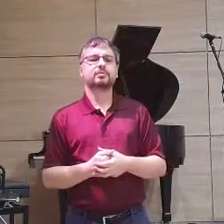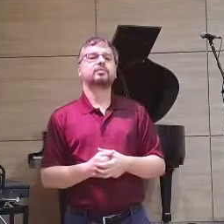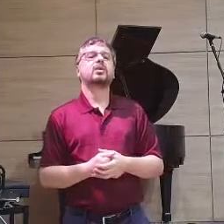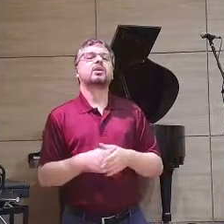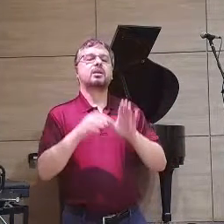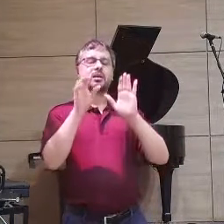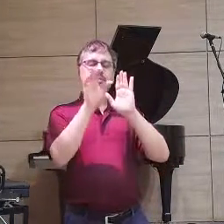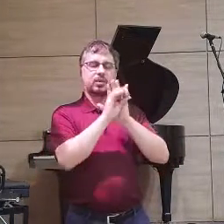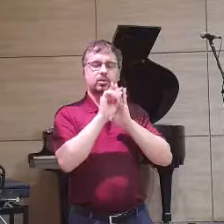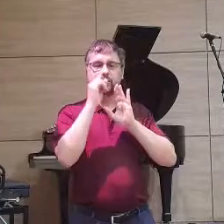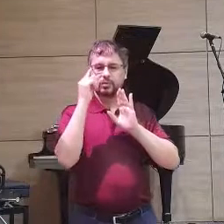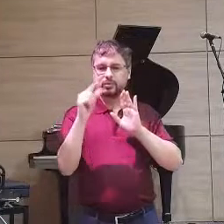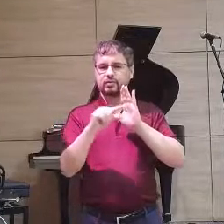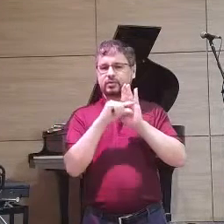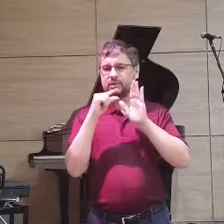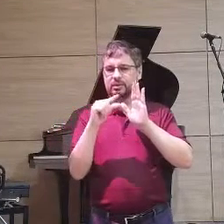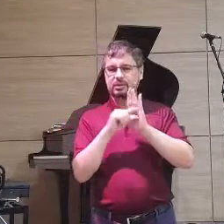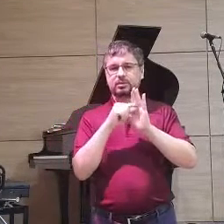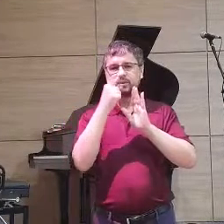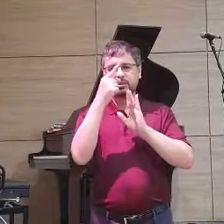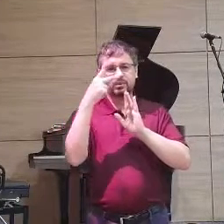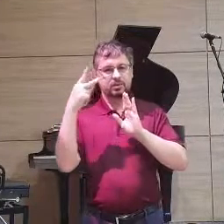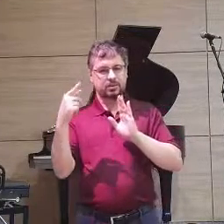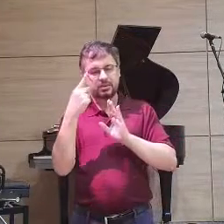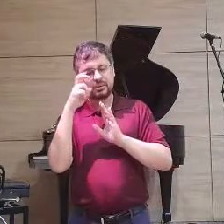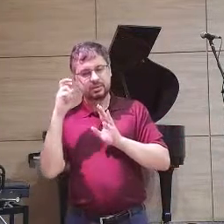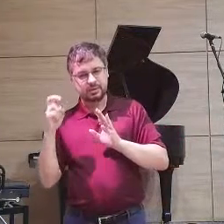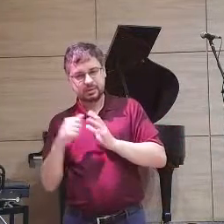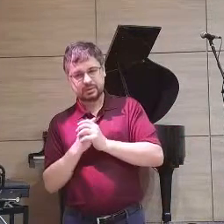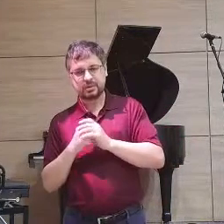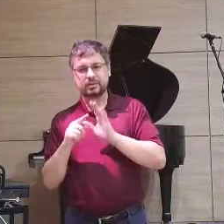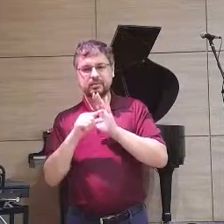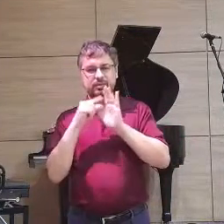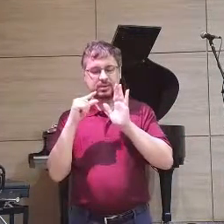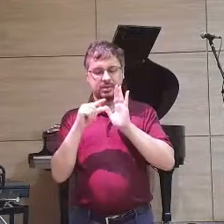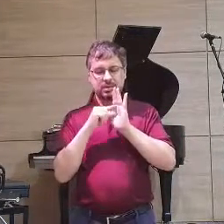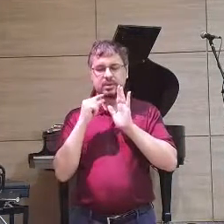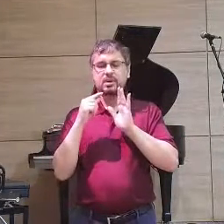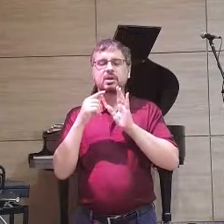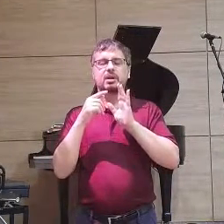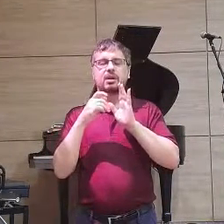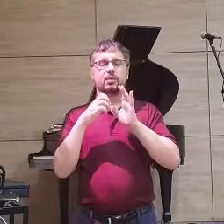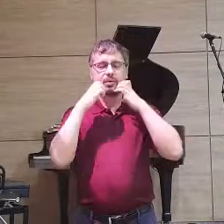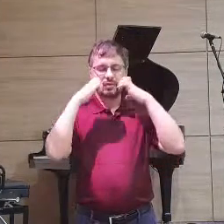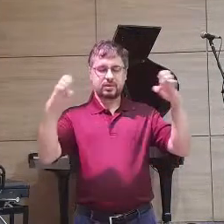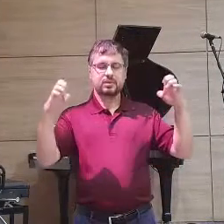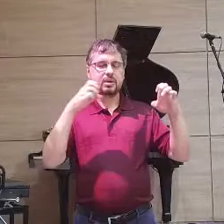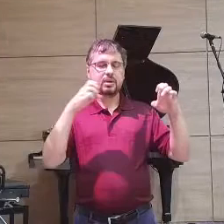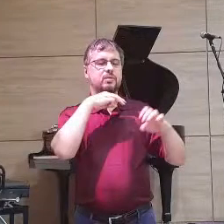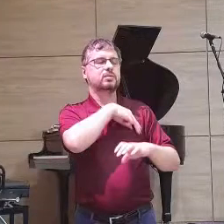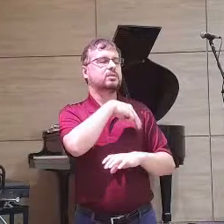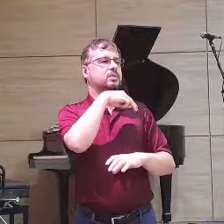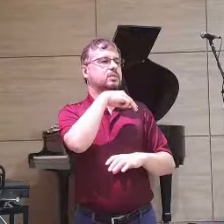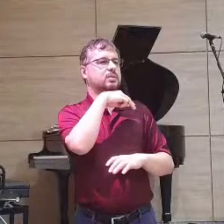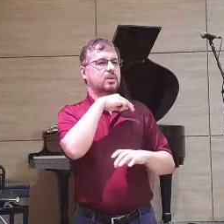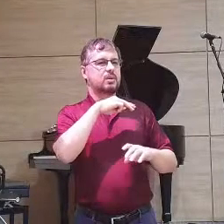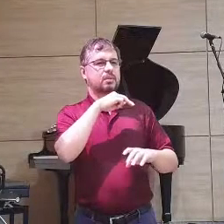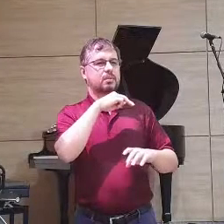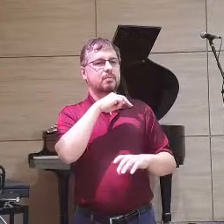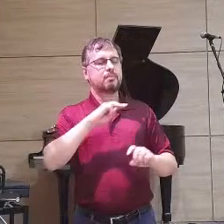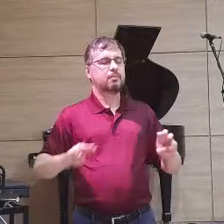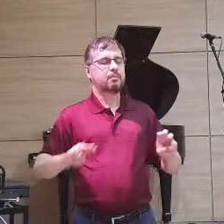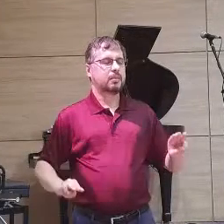Capítulo 1 Versículo 14 e 15 do Evangelho de Marcos o texto bíblico vai dizer que após João Batista ser preso Jesus passou a anunciar o evangelho